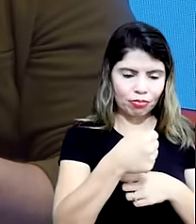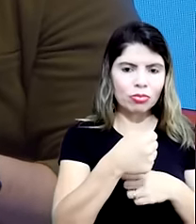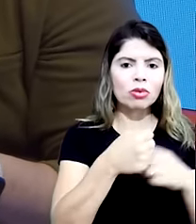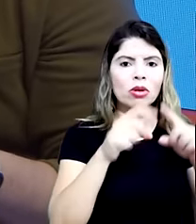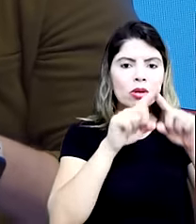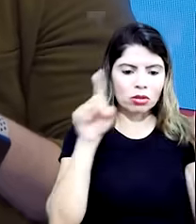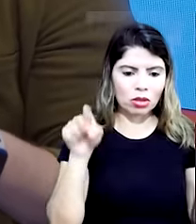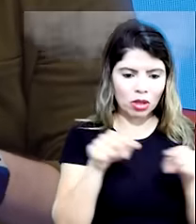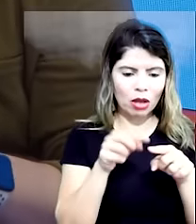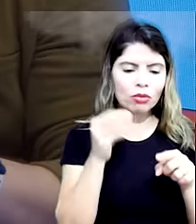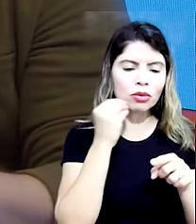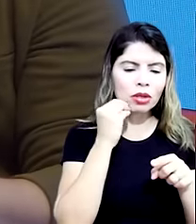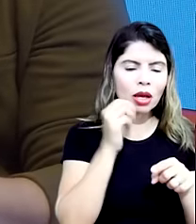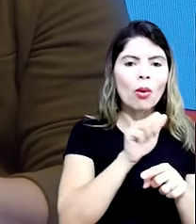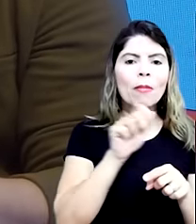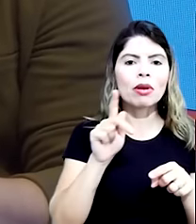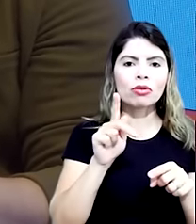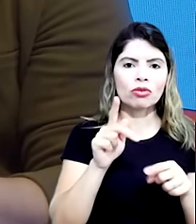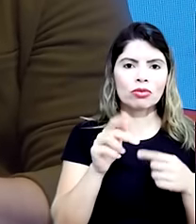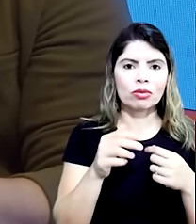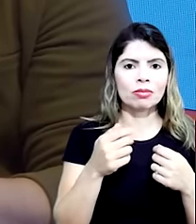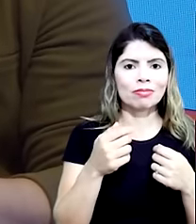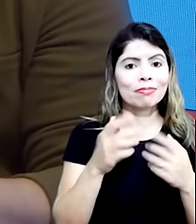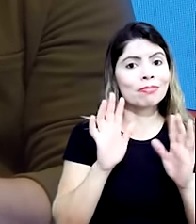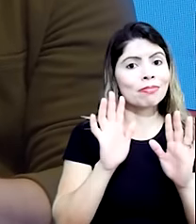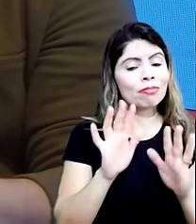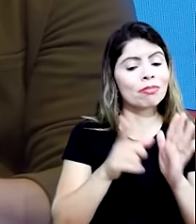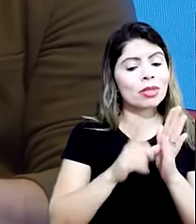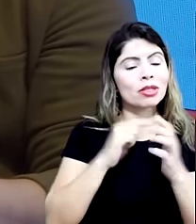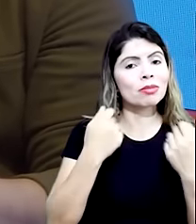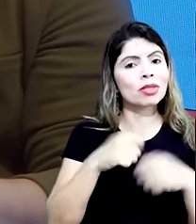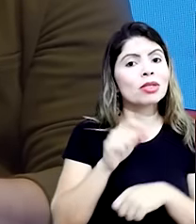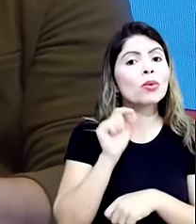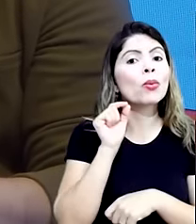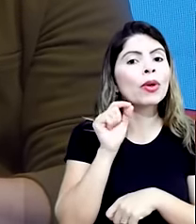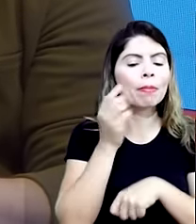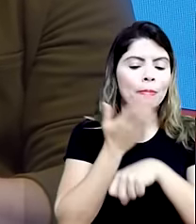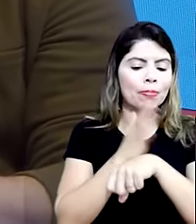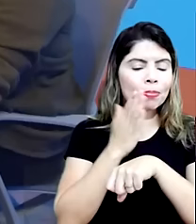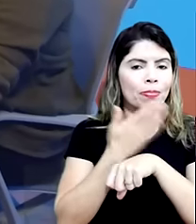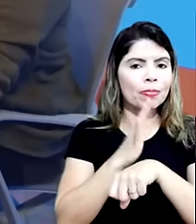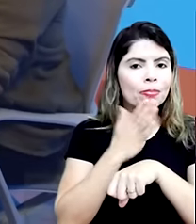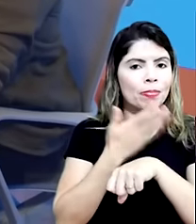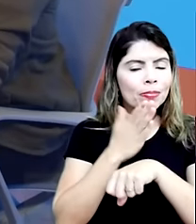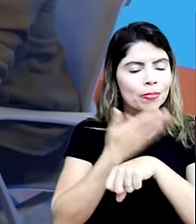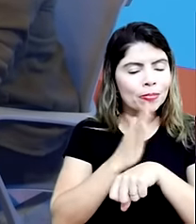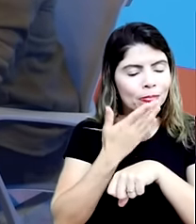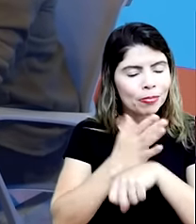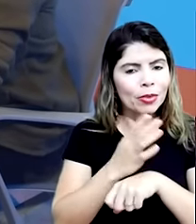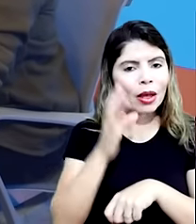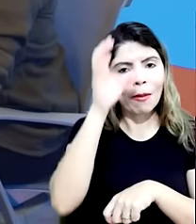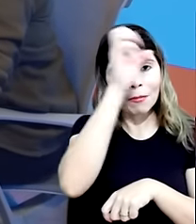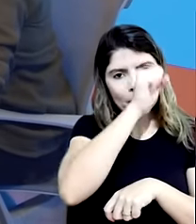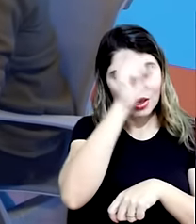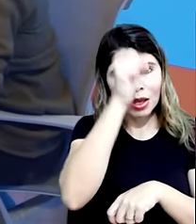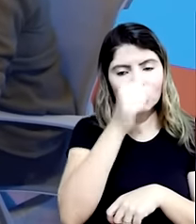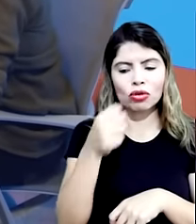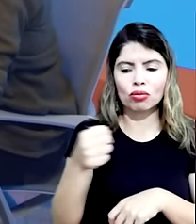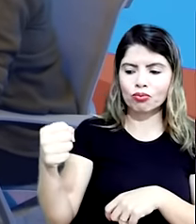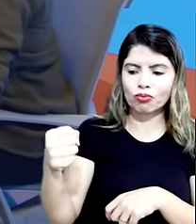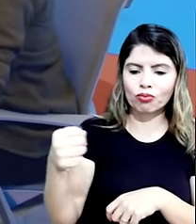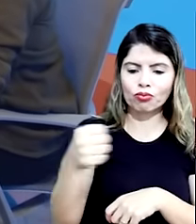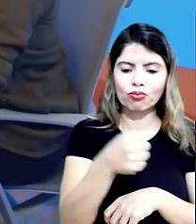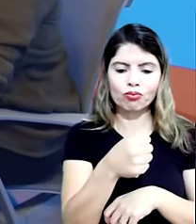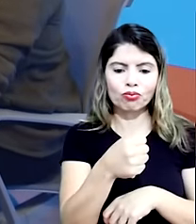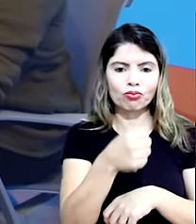treino faz testa aprende tira de um ângulo tira de outro e gente né eu sempre falo